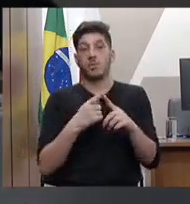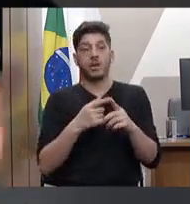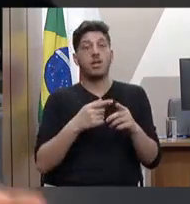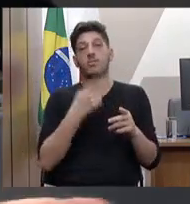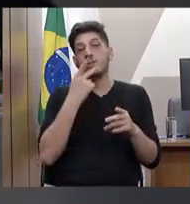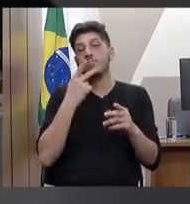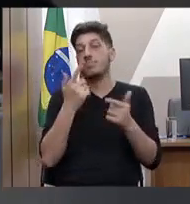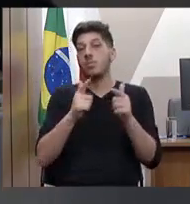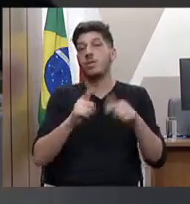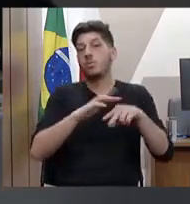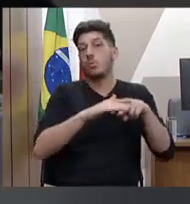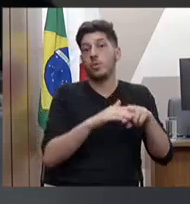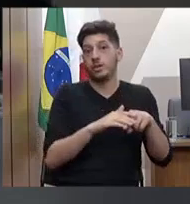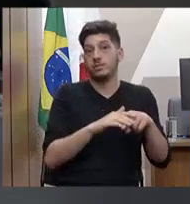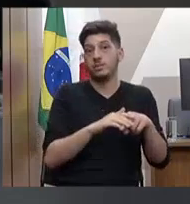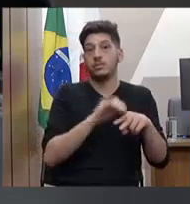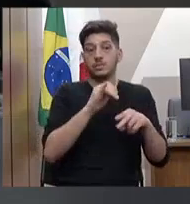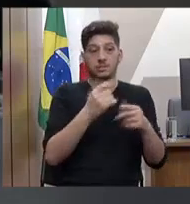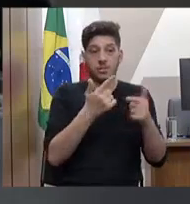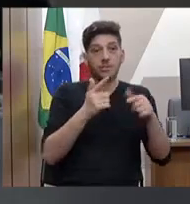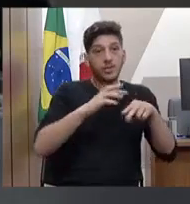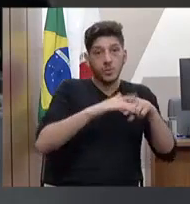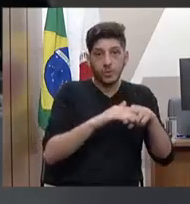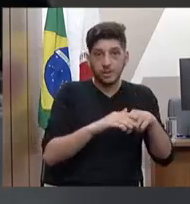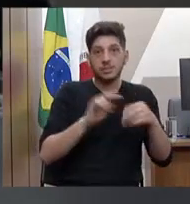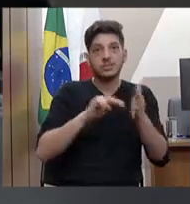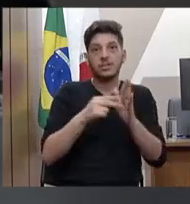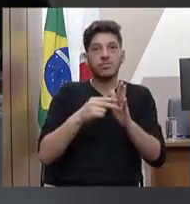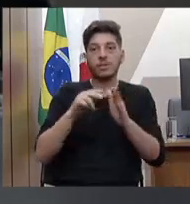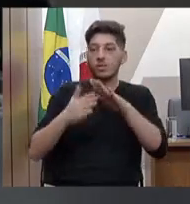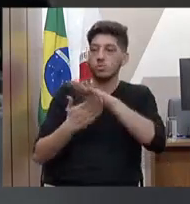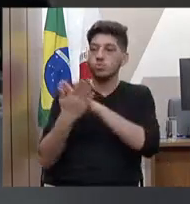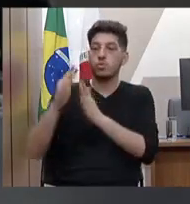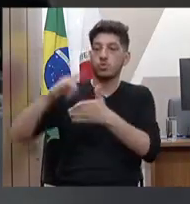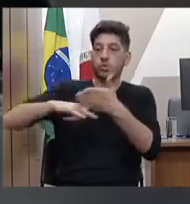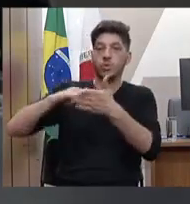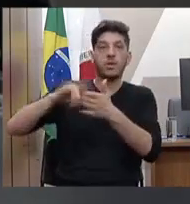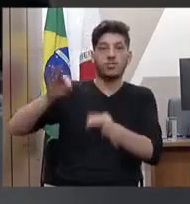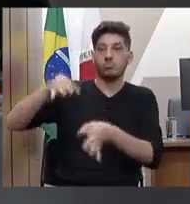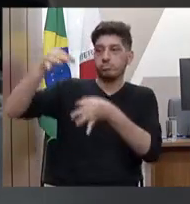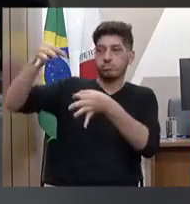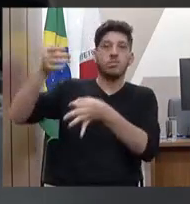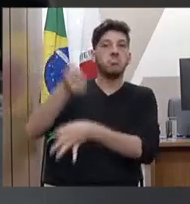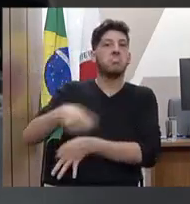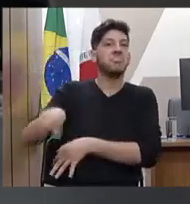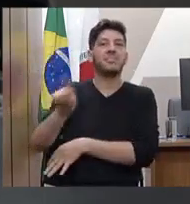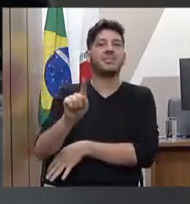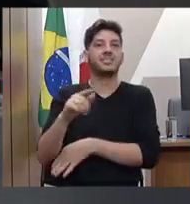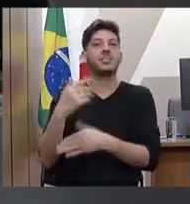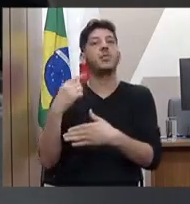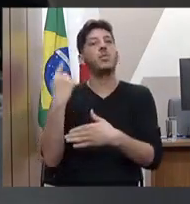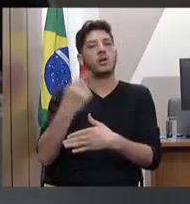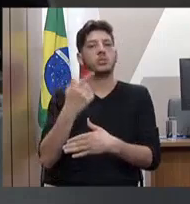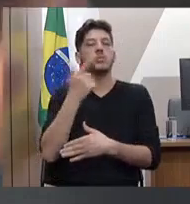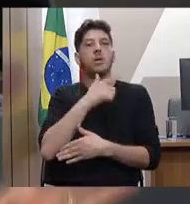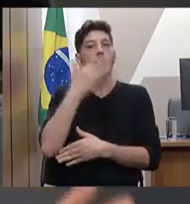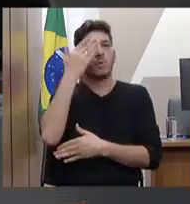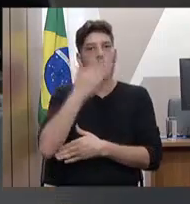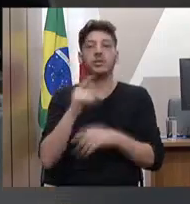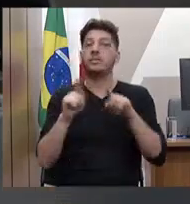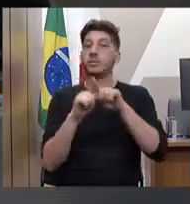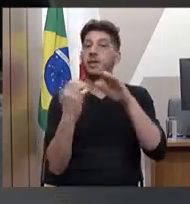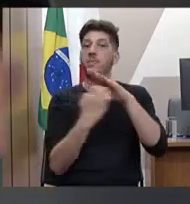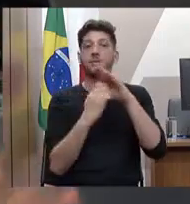consequentemente ela não ia emitir a casa então ao final nós conseguimos demonstrar isso ela reconheceu que de fato nenhum